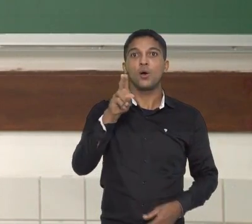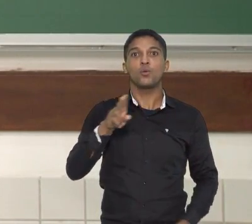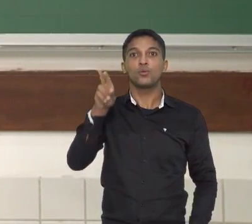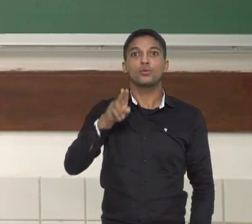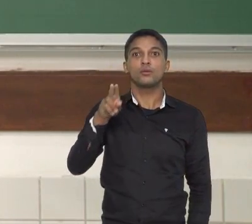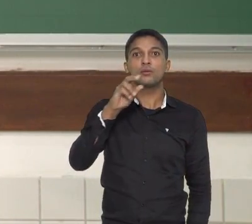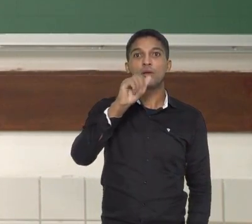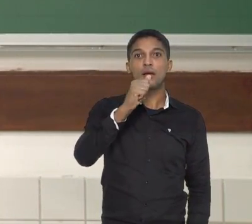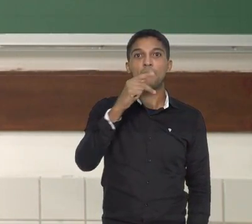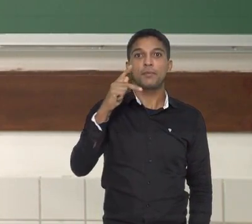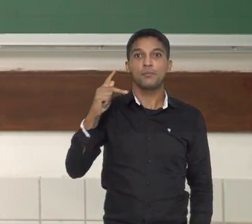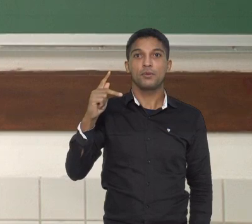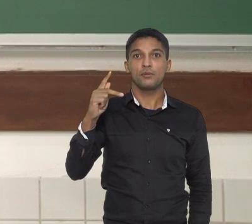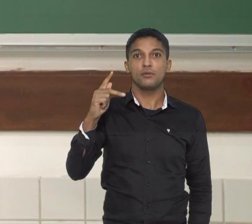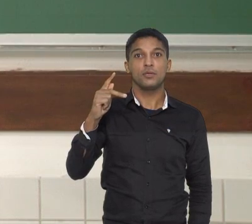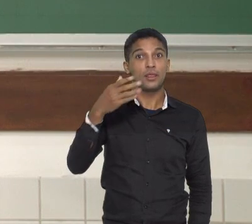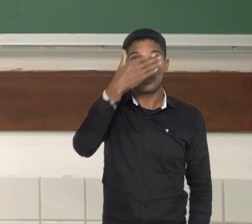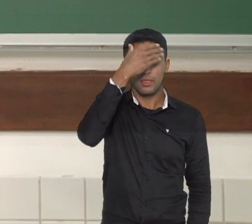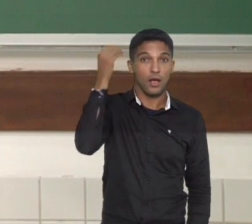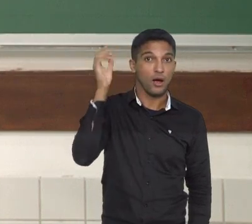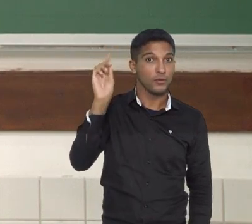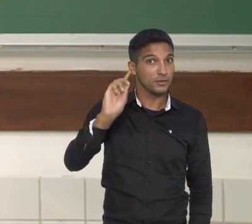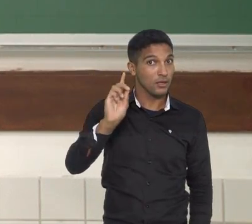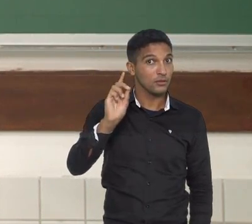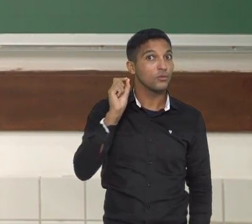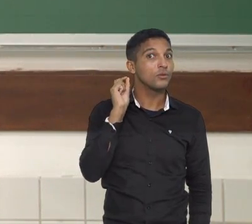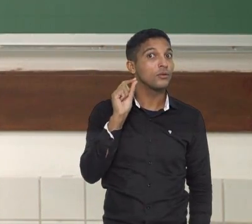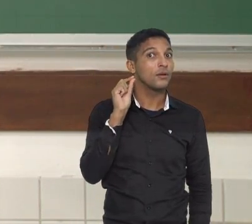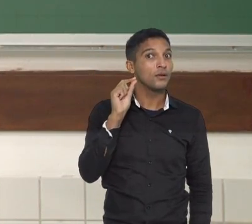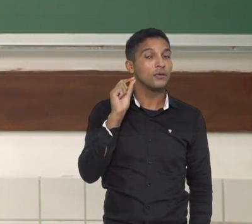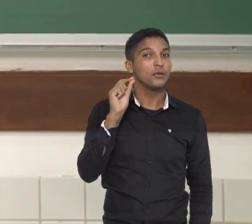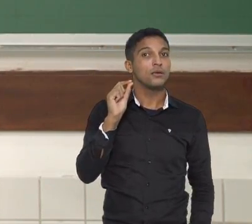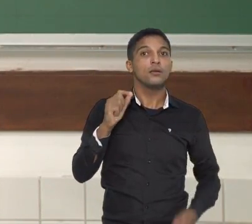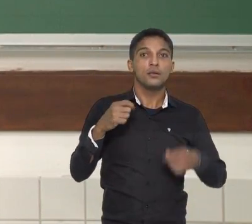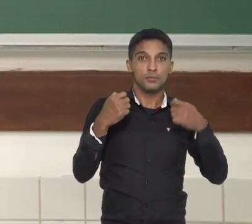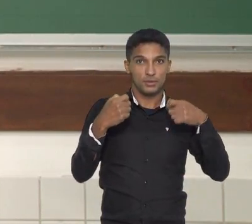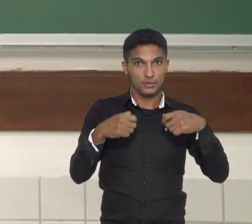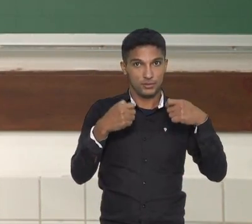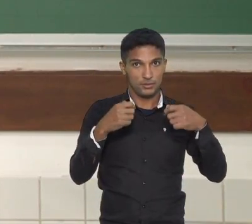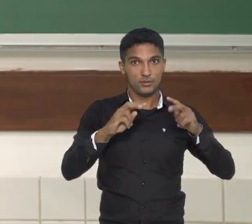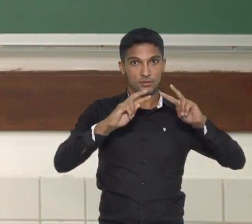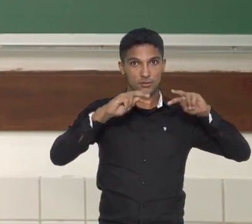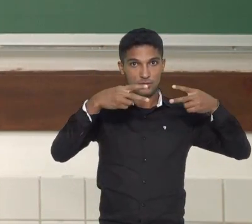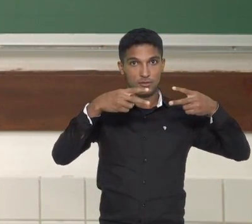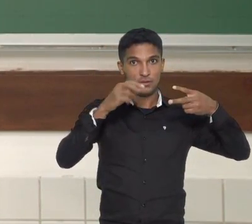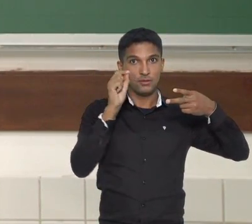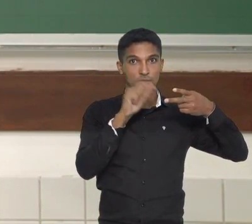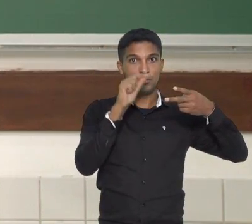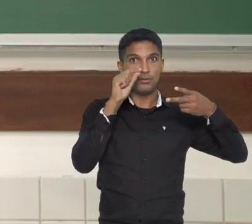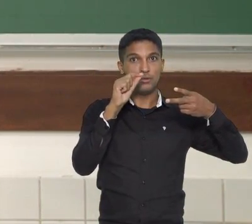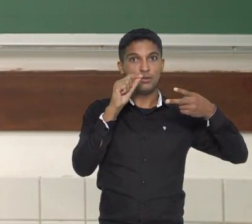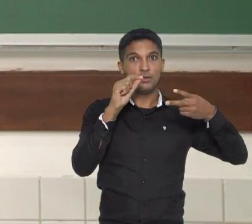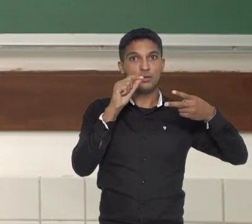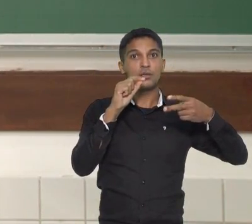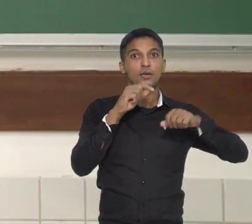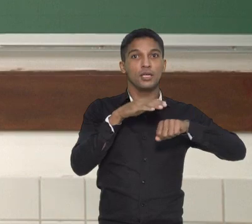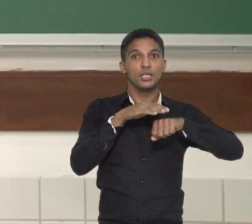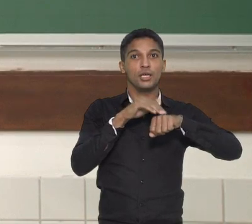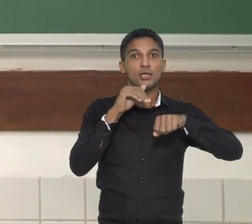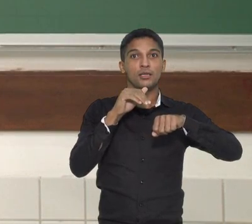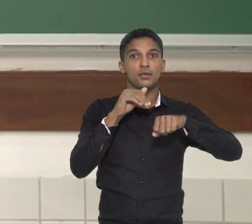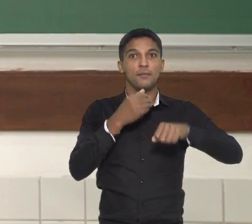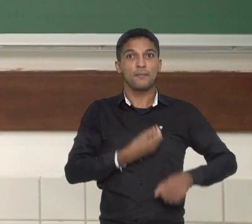se esqueça de toda a aula você preencher o link da chamada, tá? Preencher a